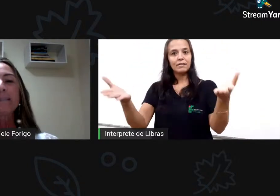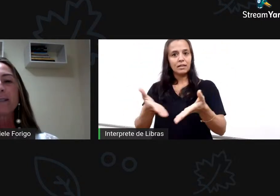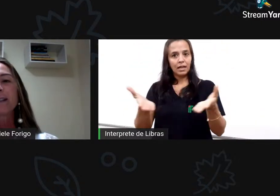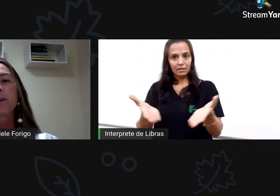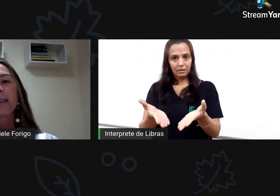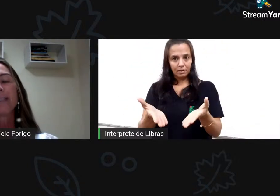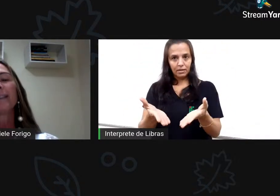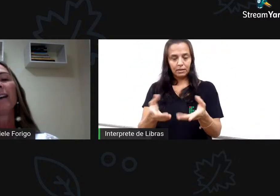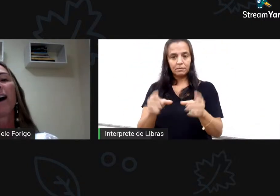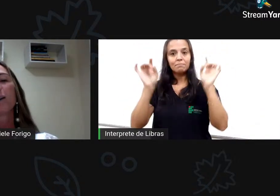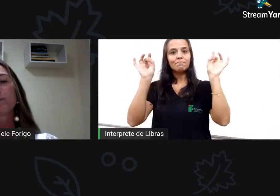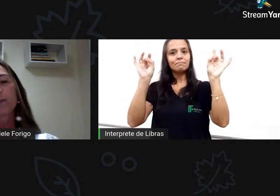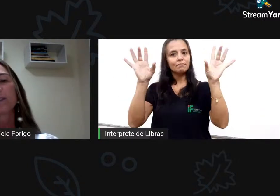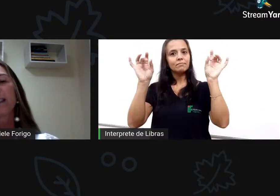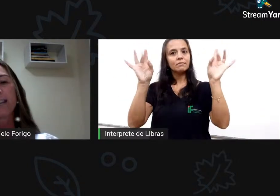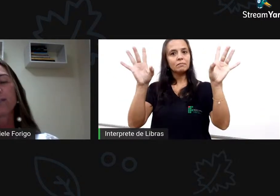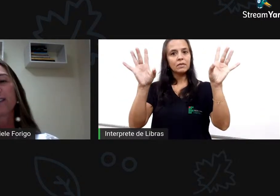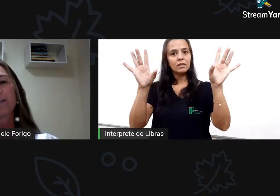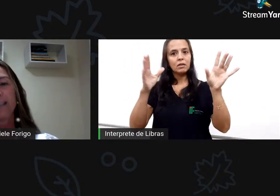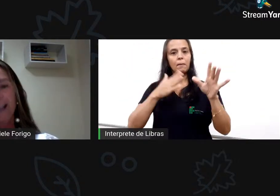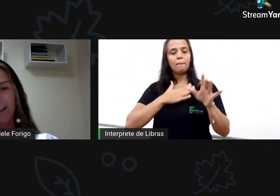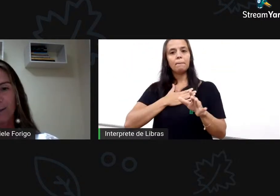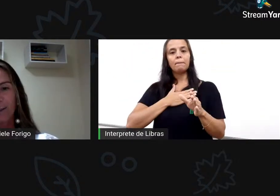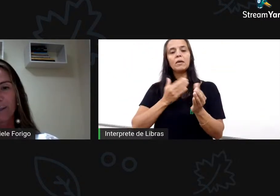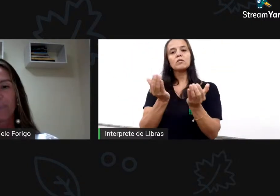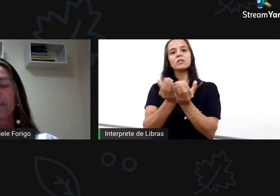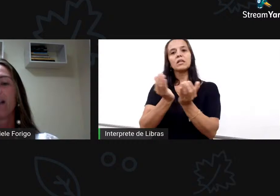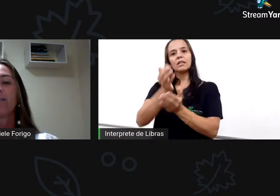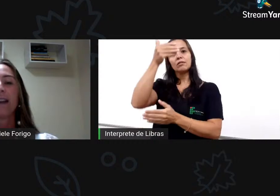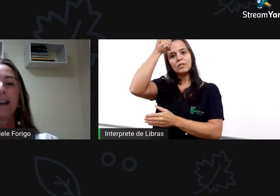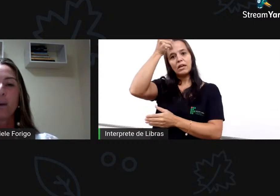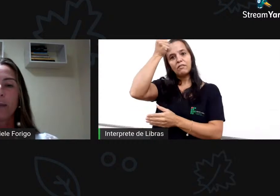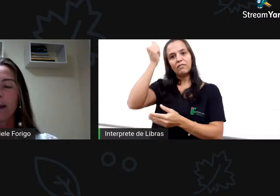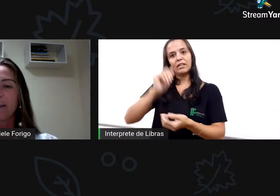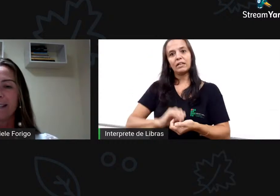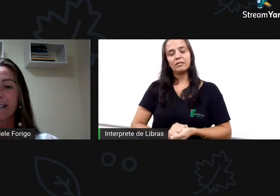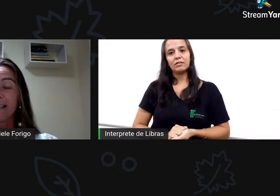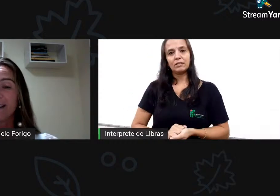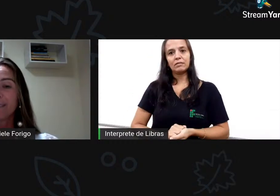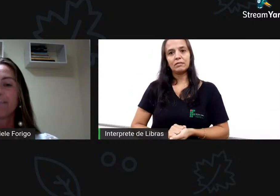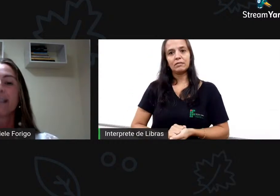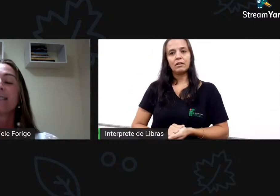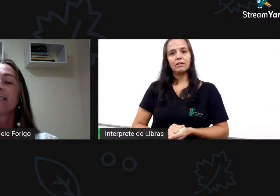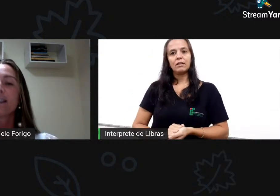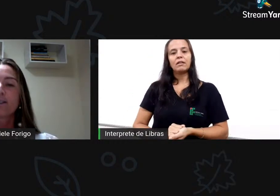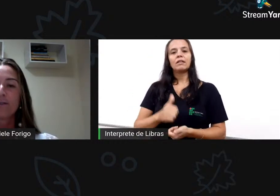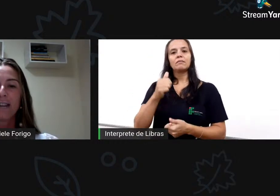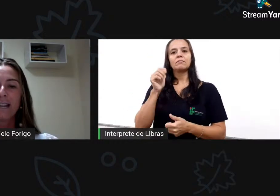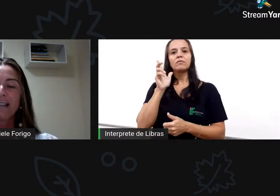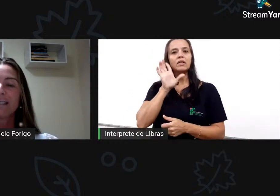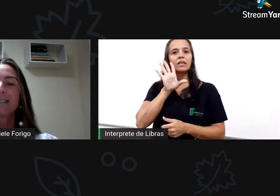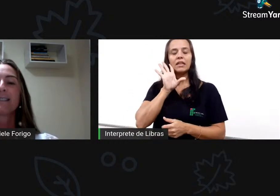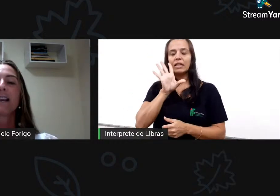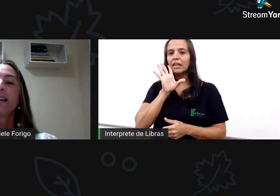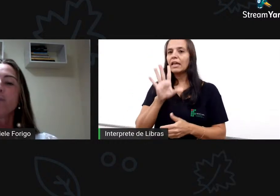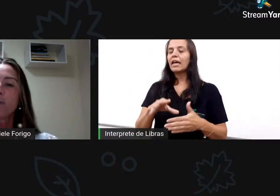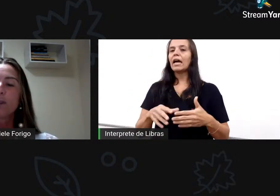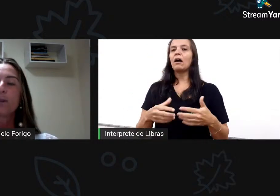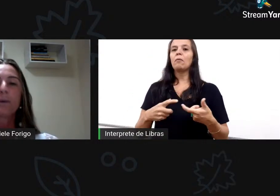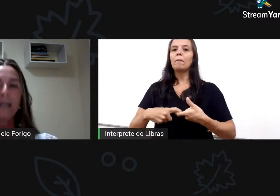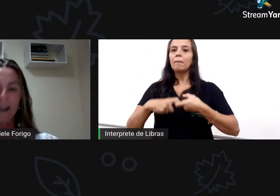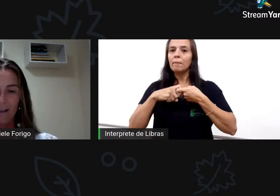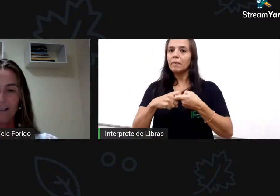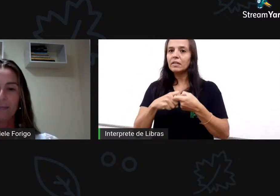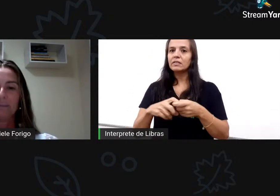E especialmente aos meus queridos afiliados. Valeu pela parceria, sejam felizes e